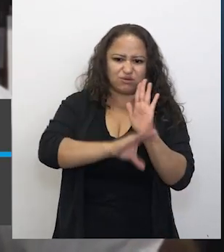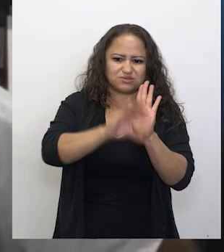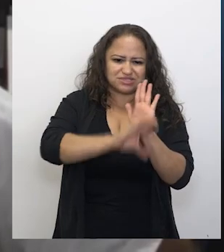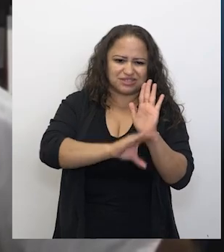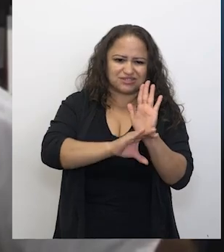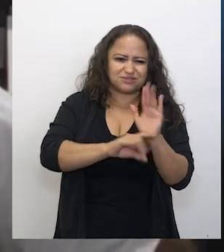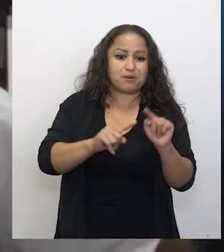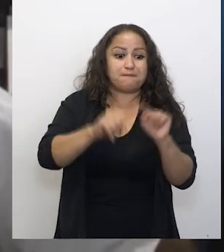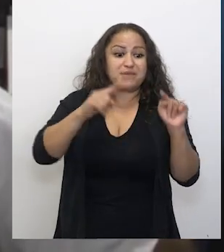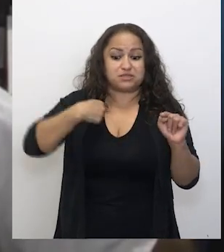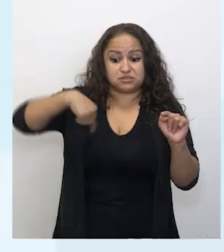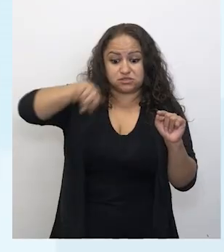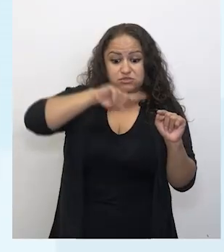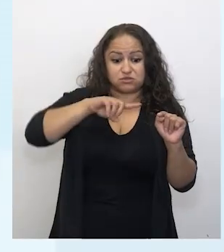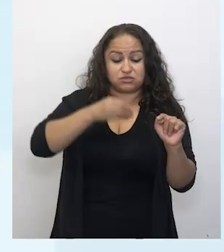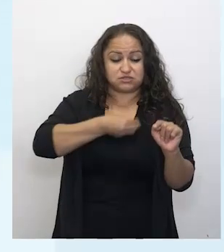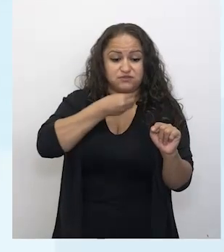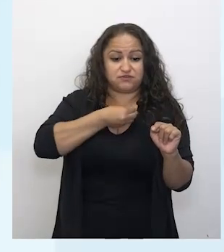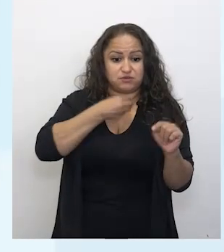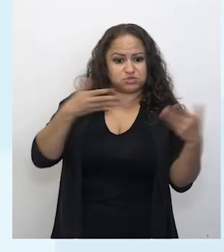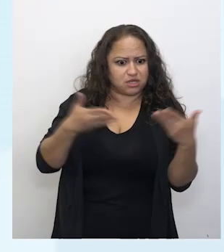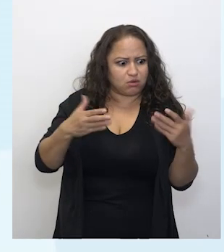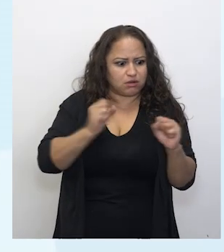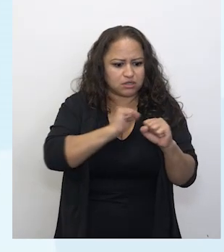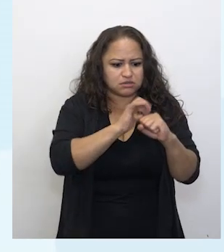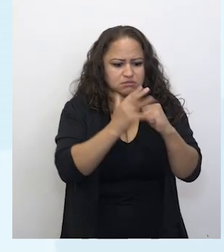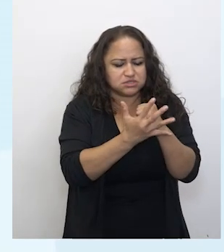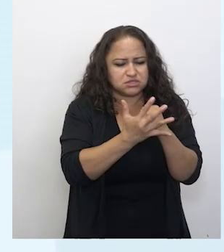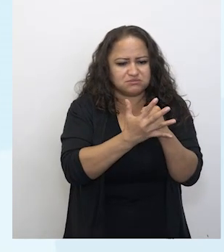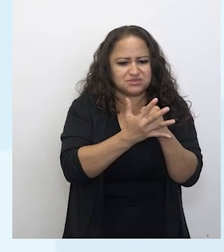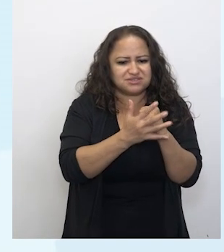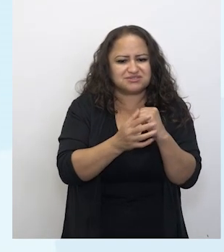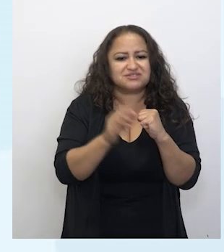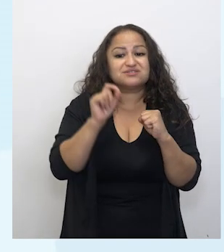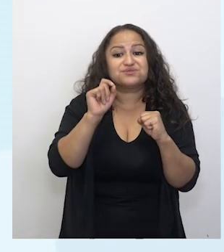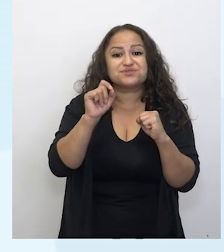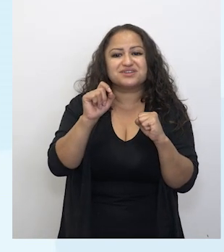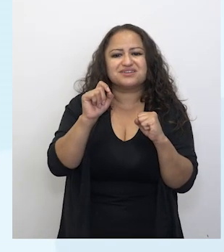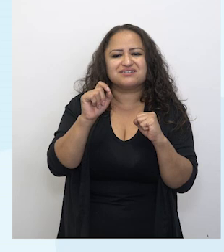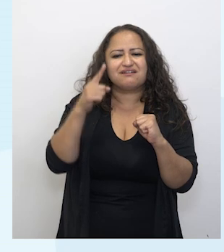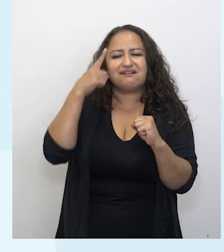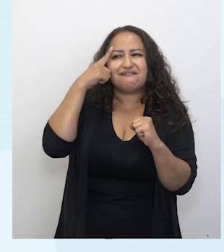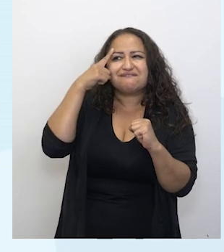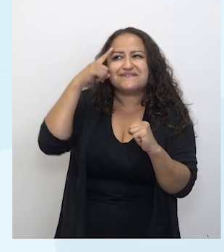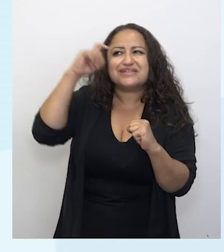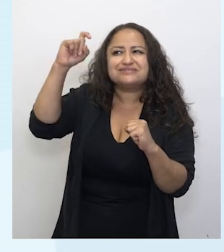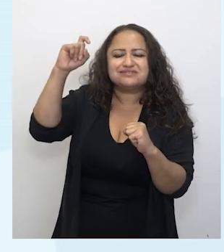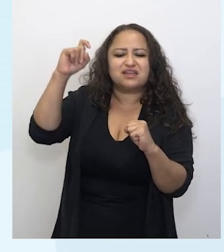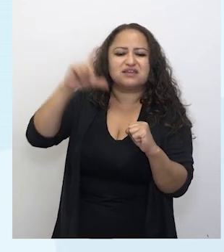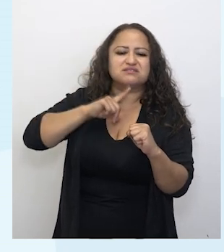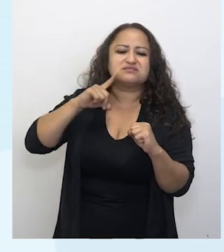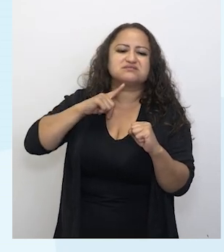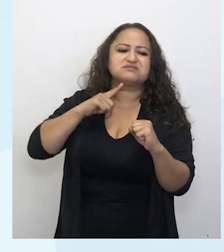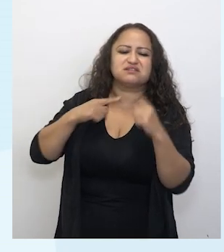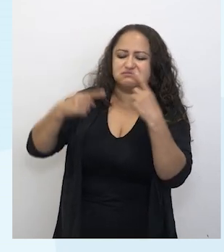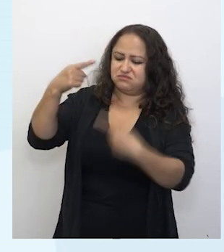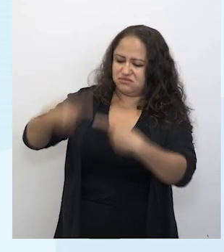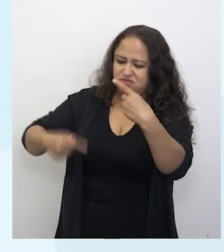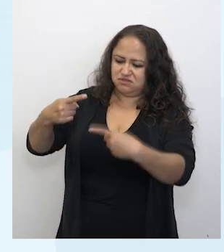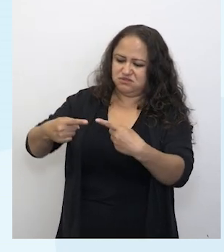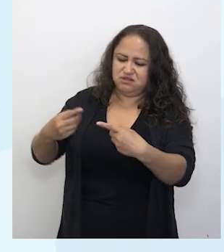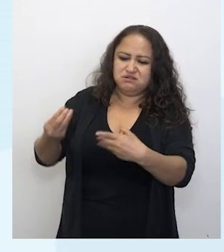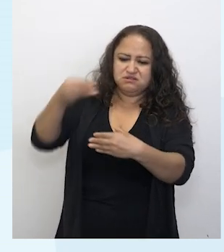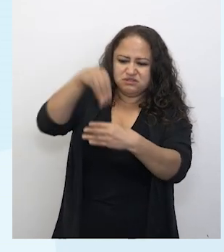nós vivemos tempos de pandemia em que justamente essas ideias estão em plena discussão, né, no cenário político,